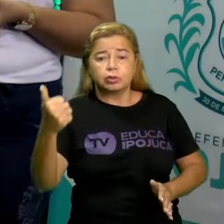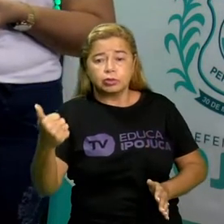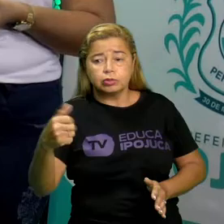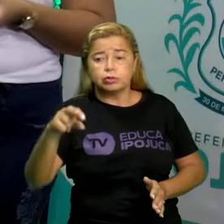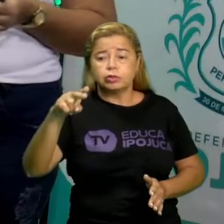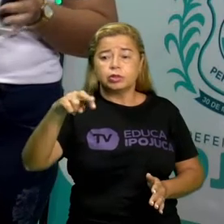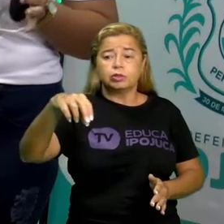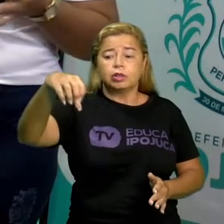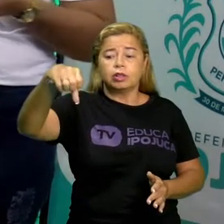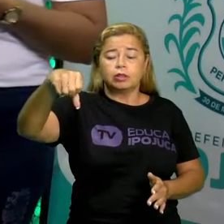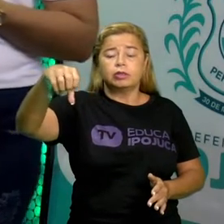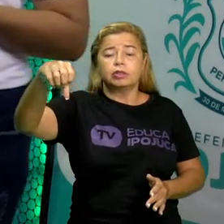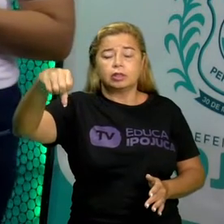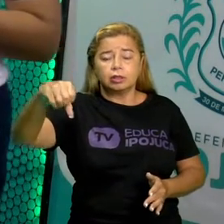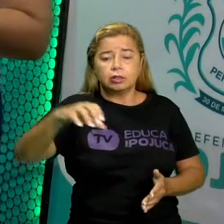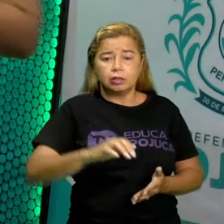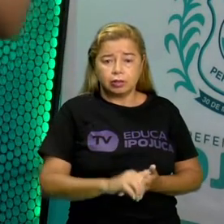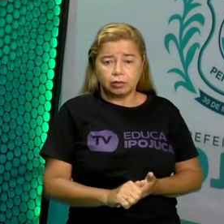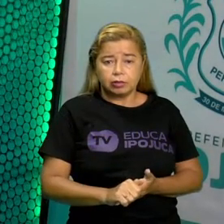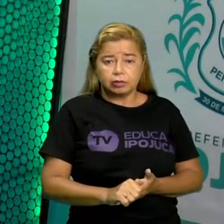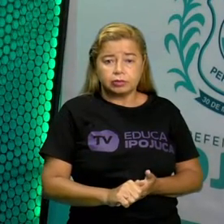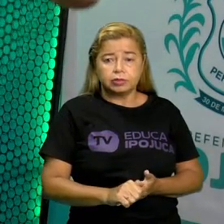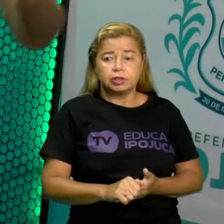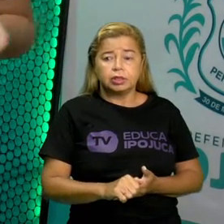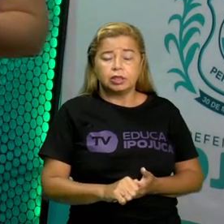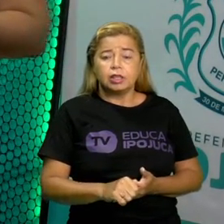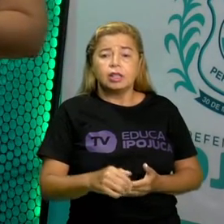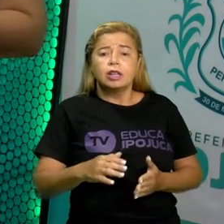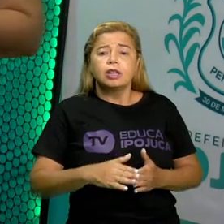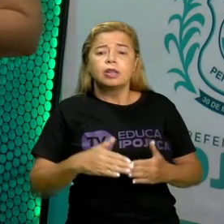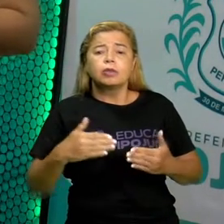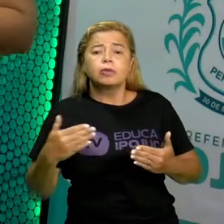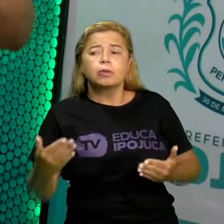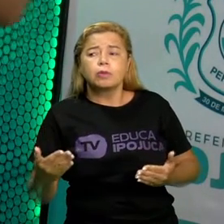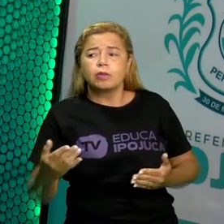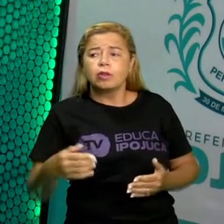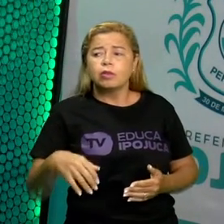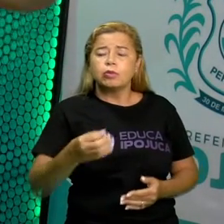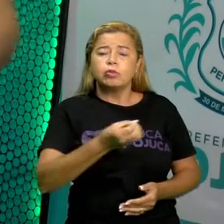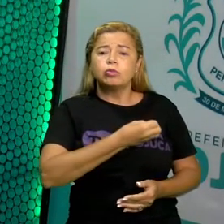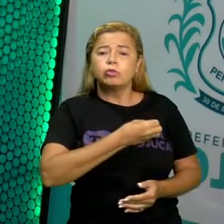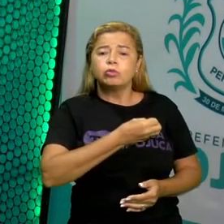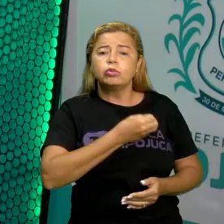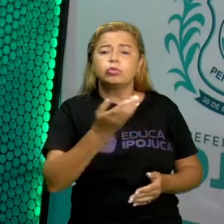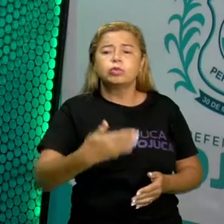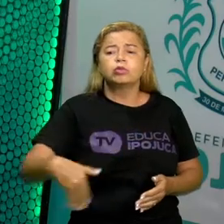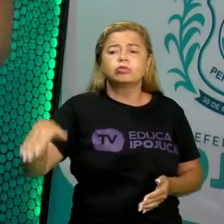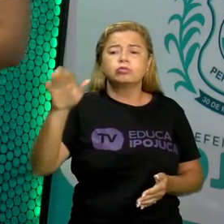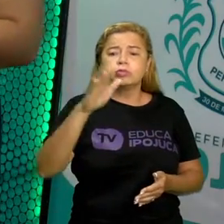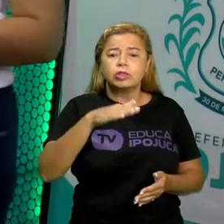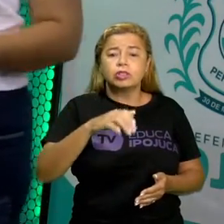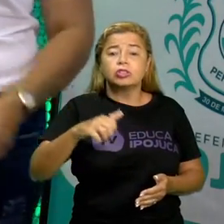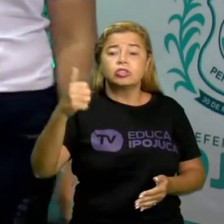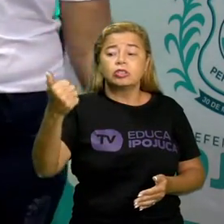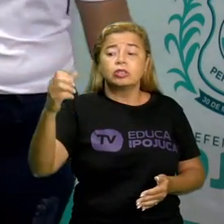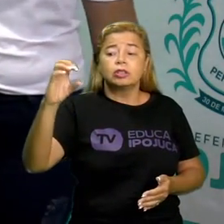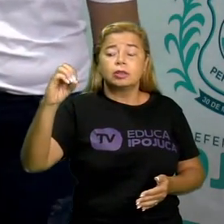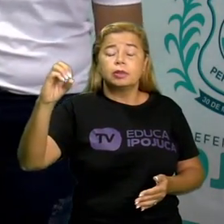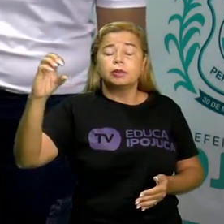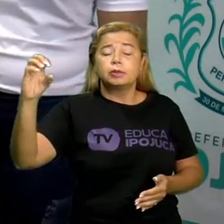uma que com 98 e de mim qual é o antecessor de mil pesquisa aí para tia e